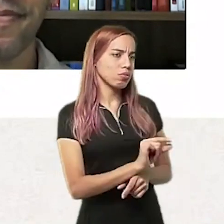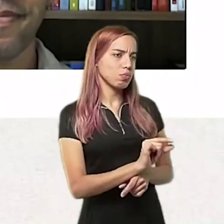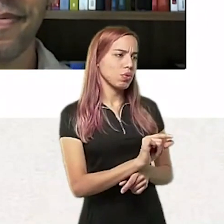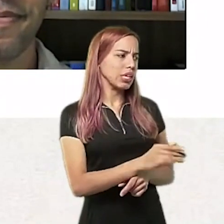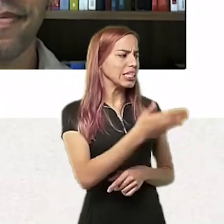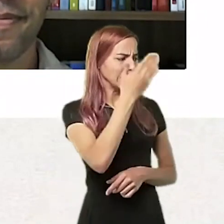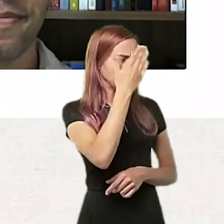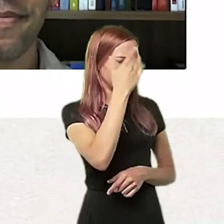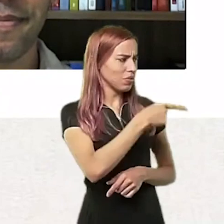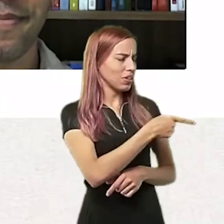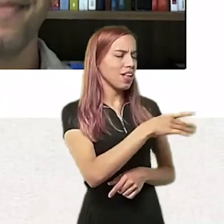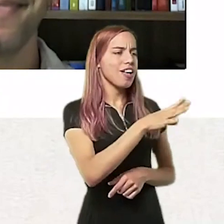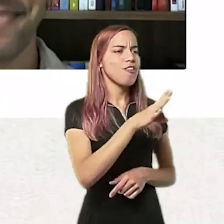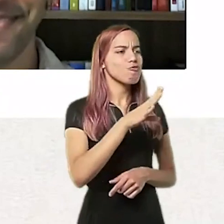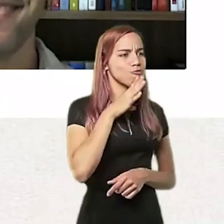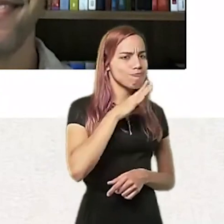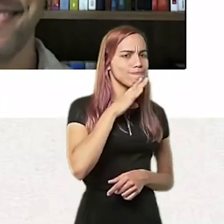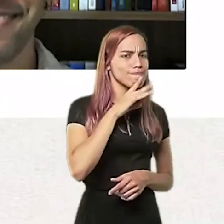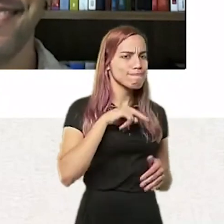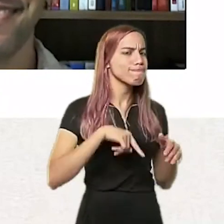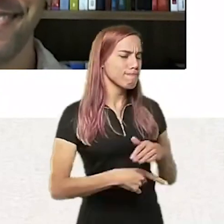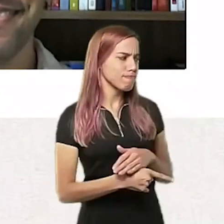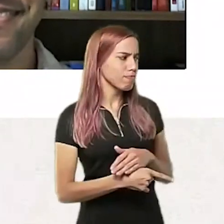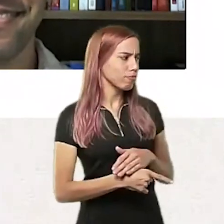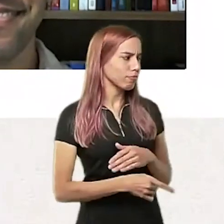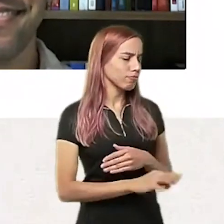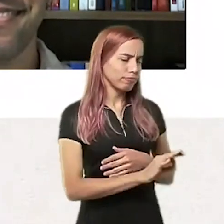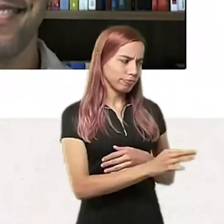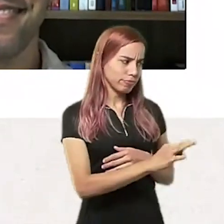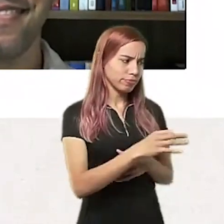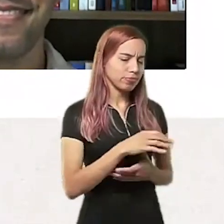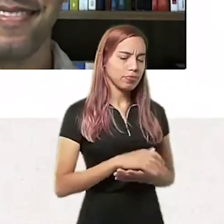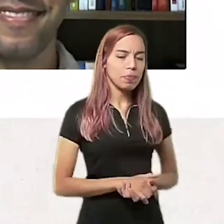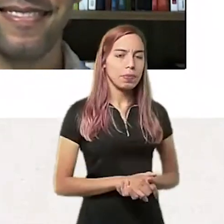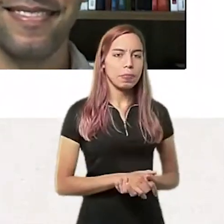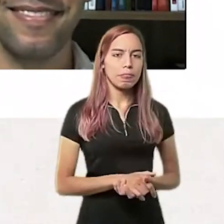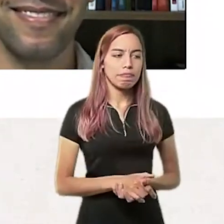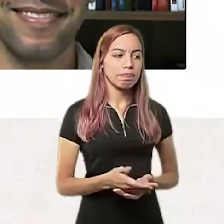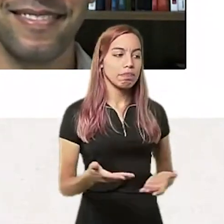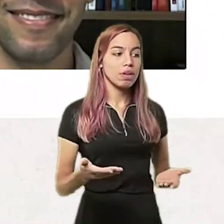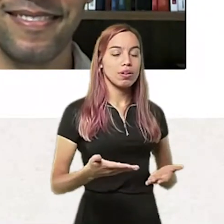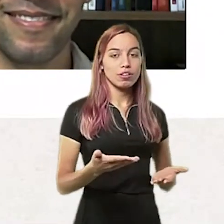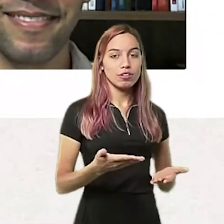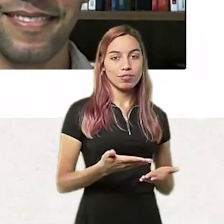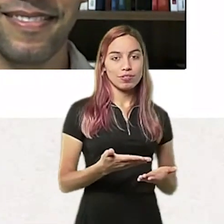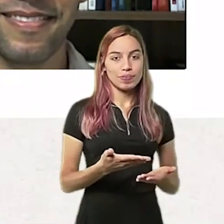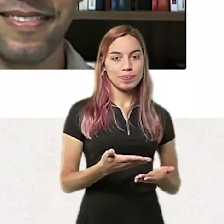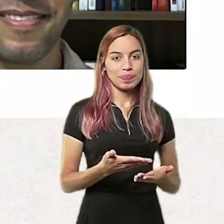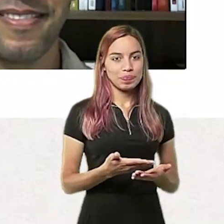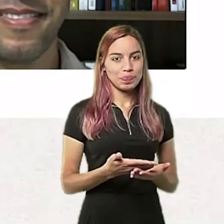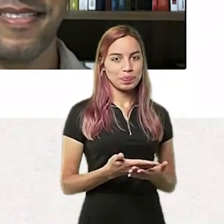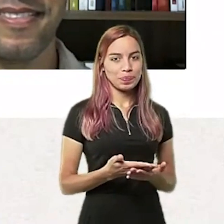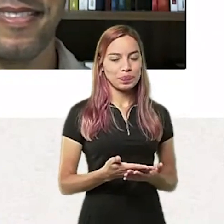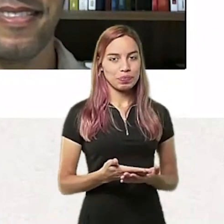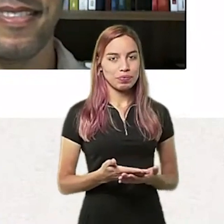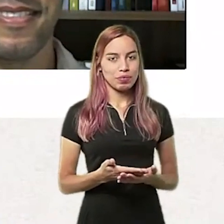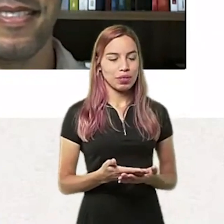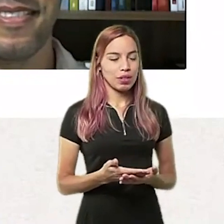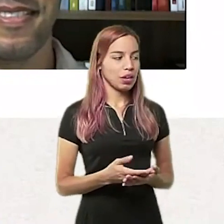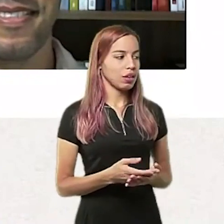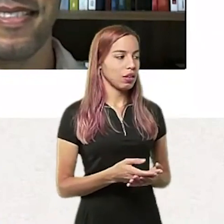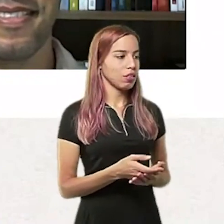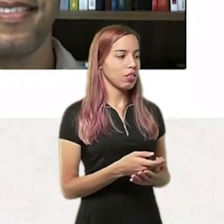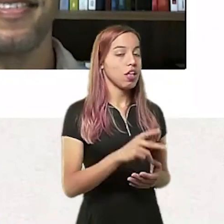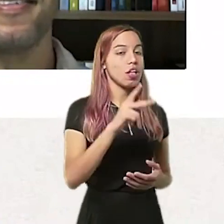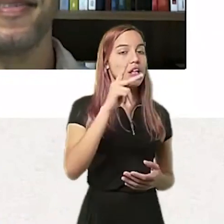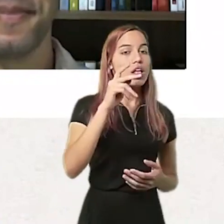sabe o que está, do que está falando, né? Agora vamos passar para a história do Oramar,